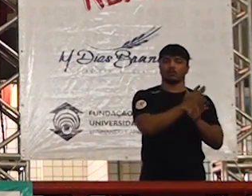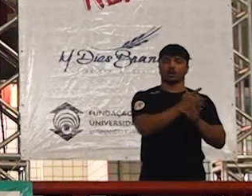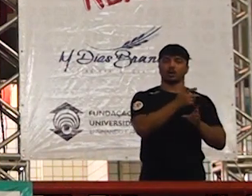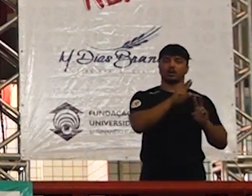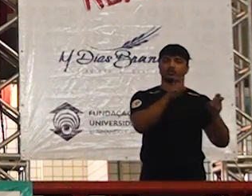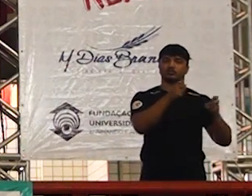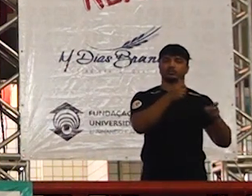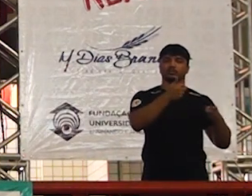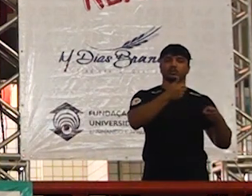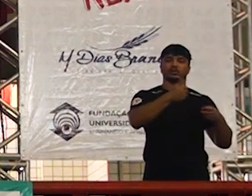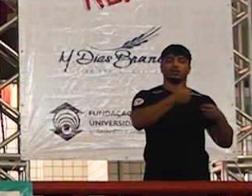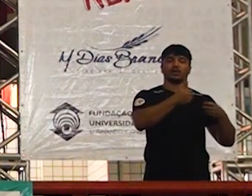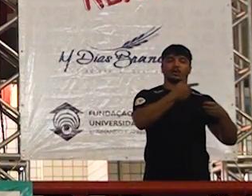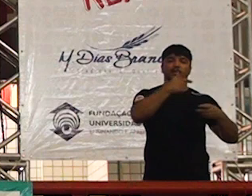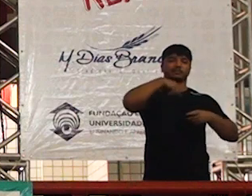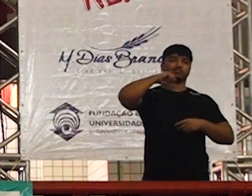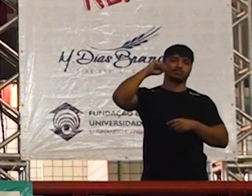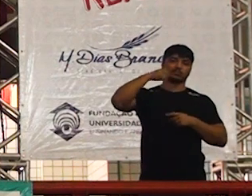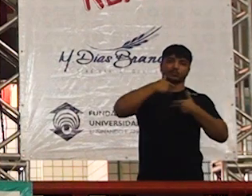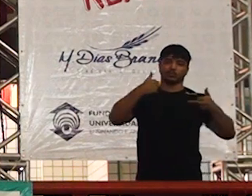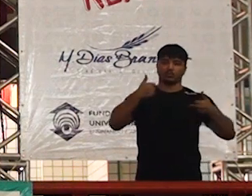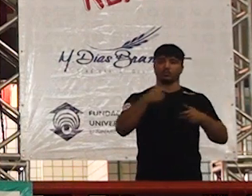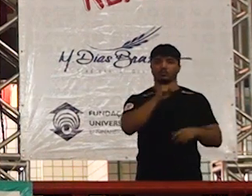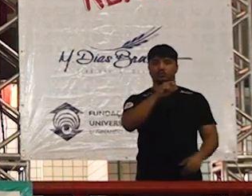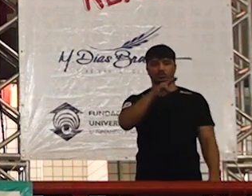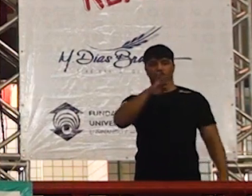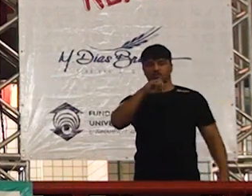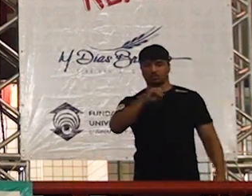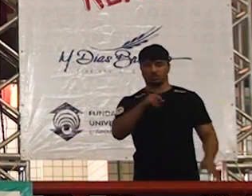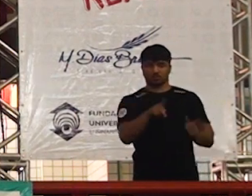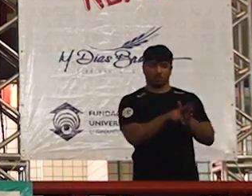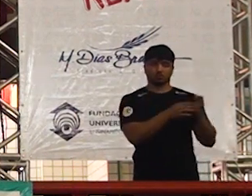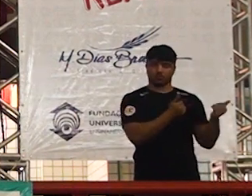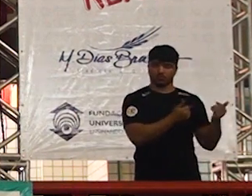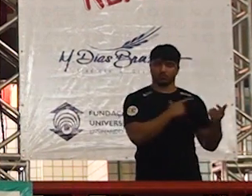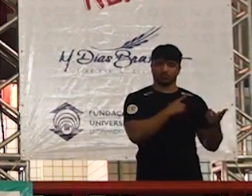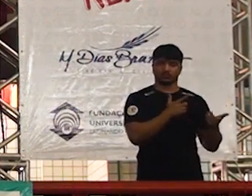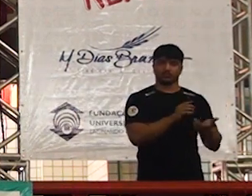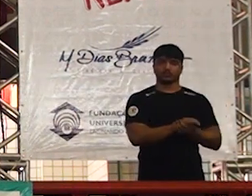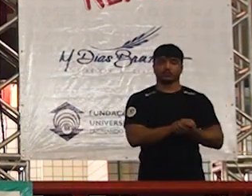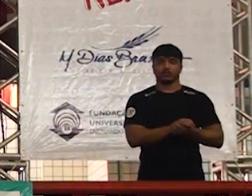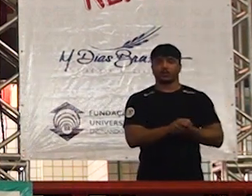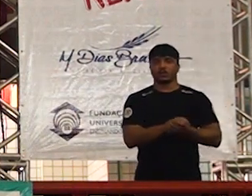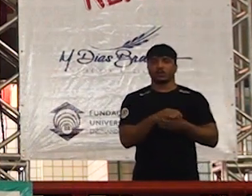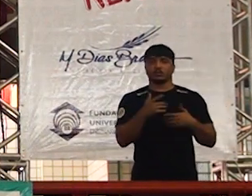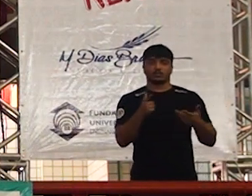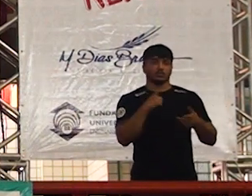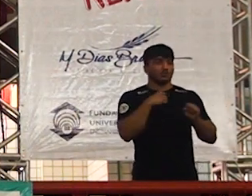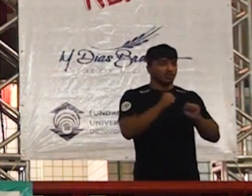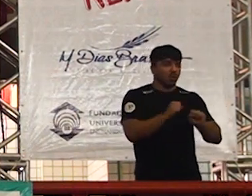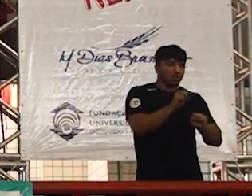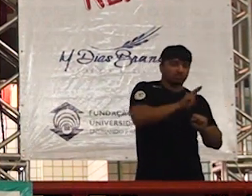suicídio juvenil. Então, eu estou provando para você, sem medo, que você pode